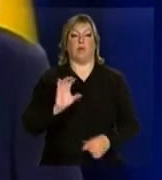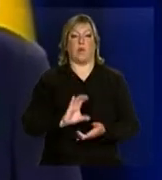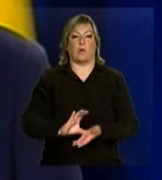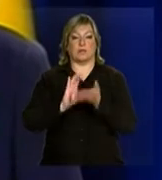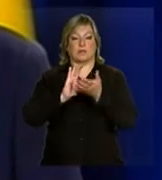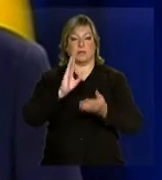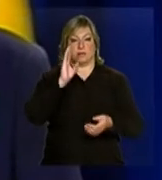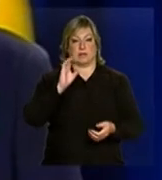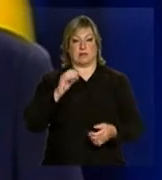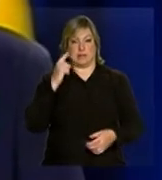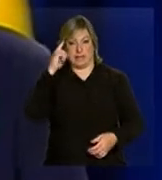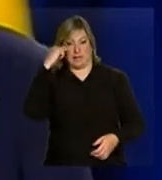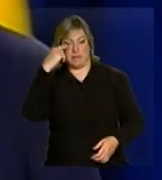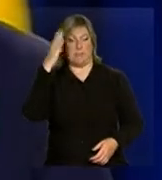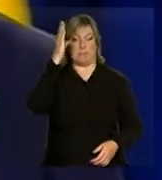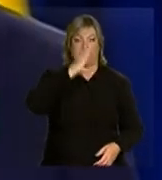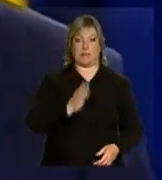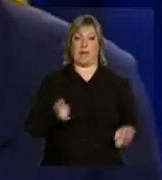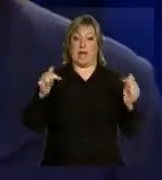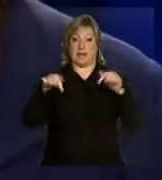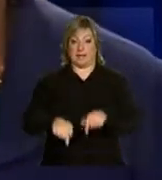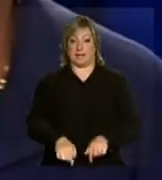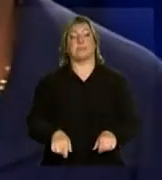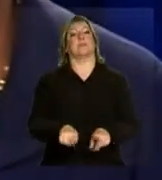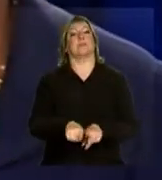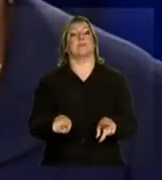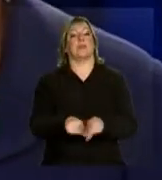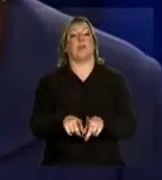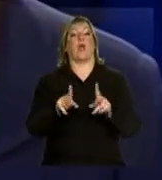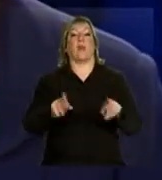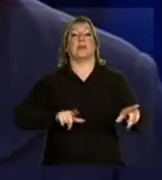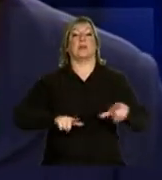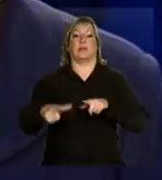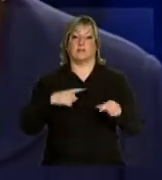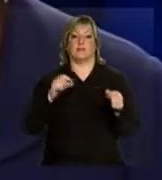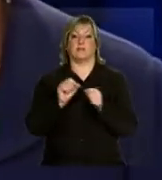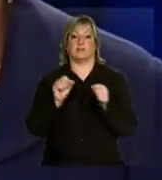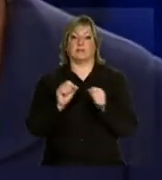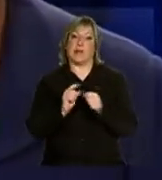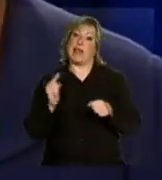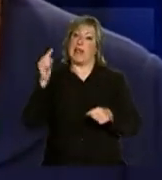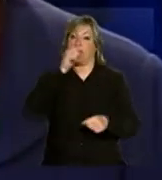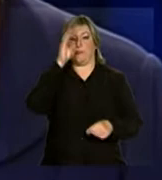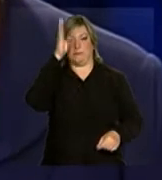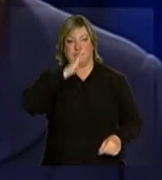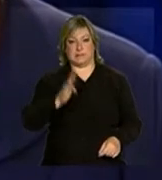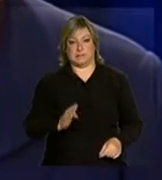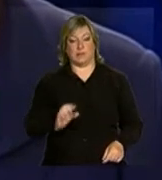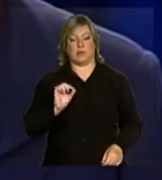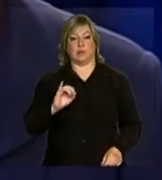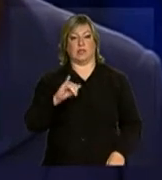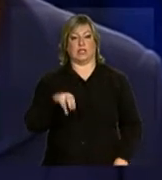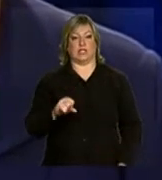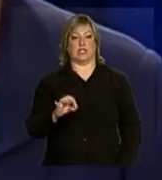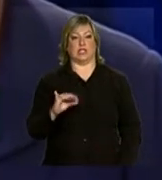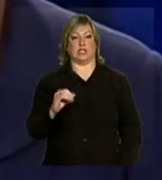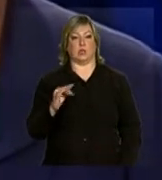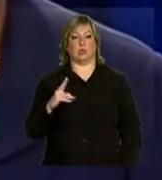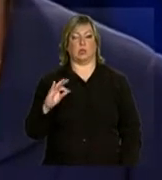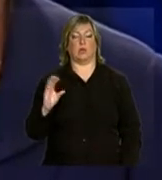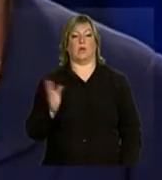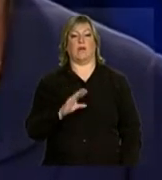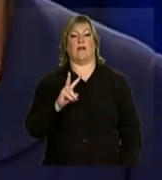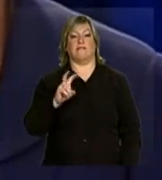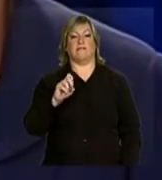Espanha-Brasil, aqui, assim como o trabalho que vem sendo realizado no Brasil pelo Instituto Velázquez, estreitam os laços